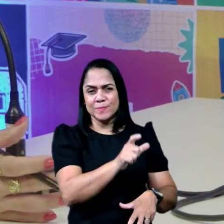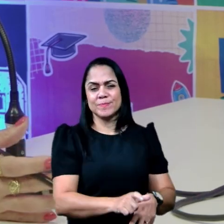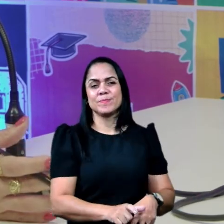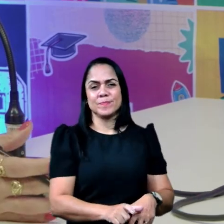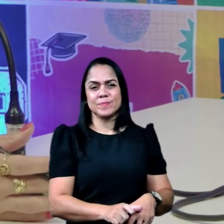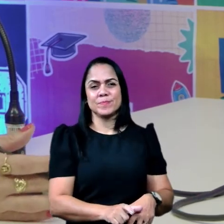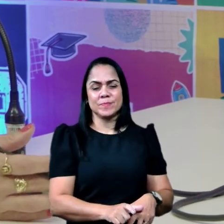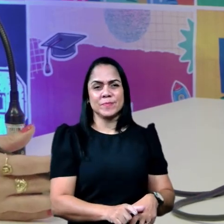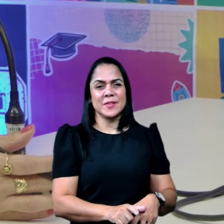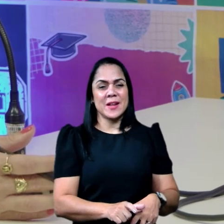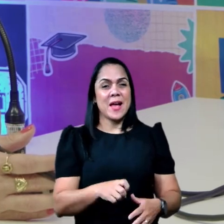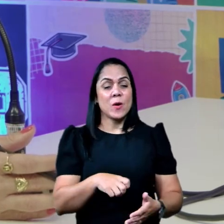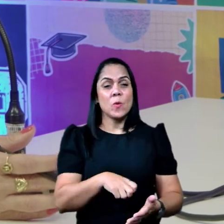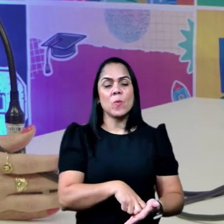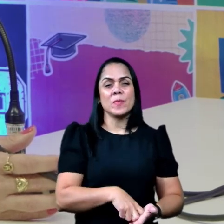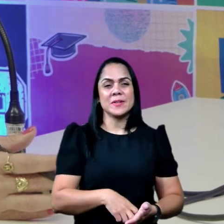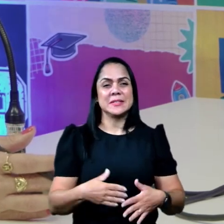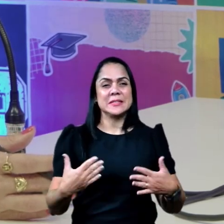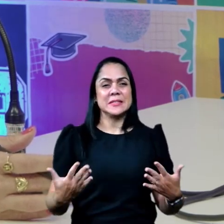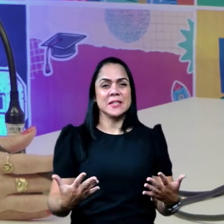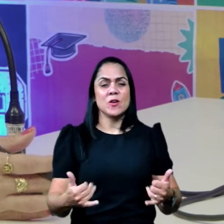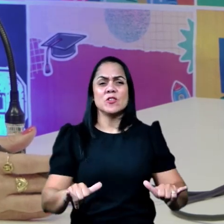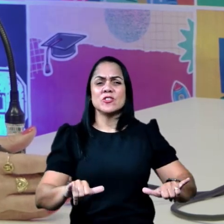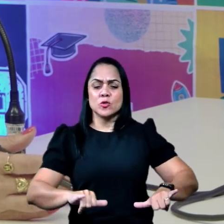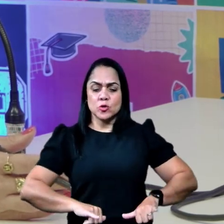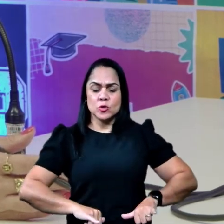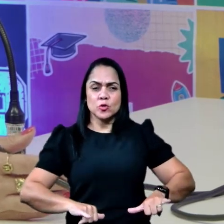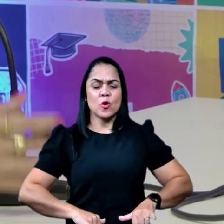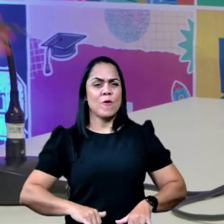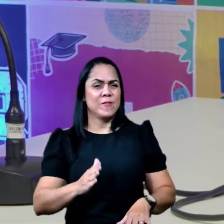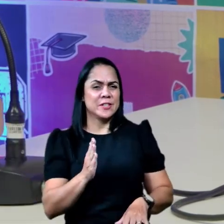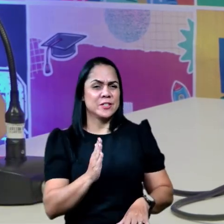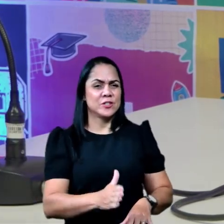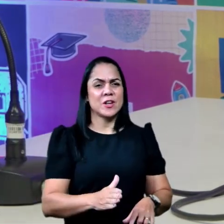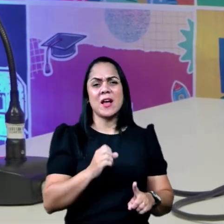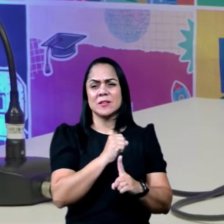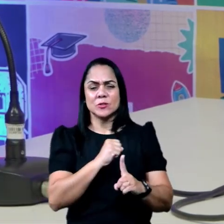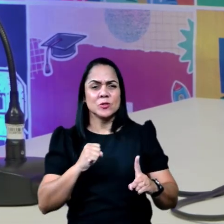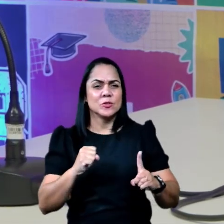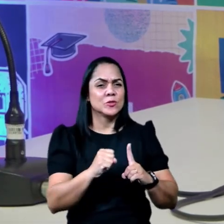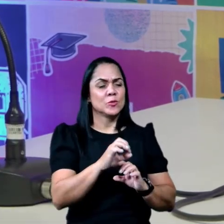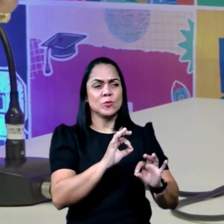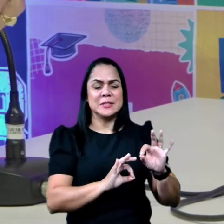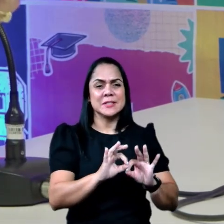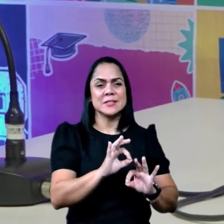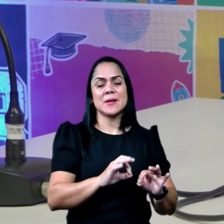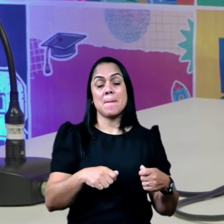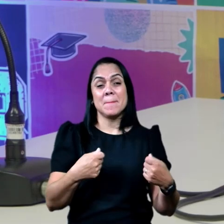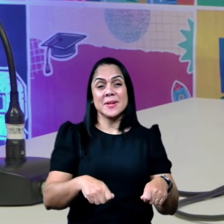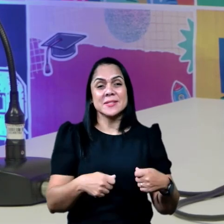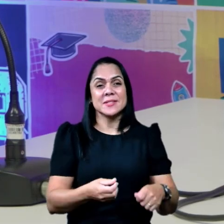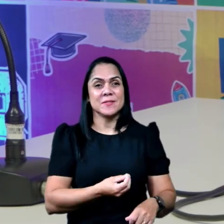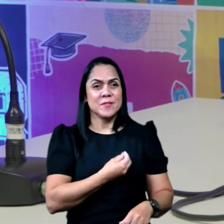é terrível, porque além do próprio sofrimento que ela tem, psicológico, social, organizacional, ainda tem que conviver com essa culpa,